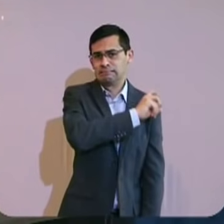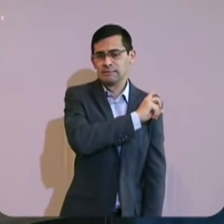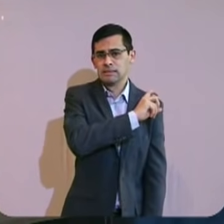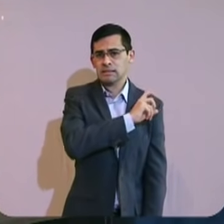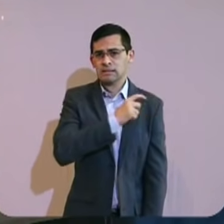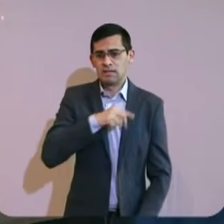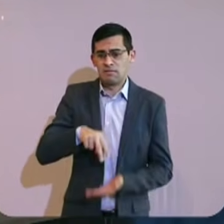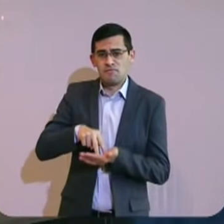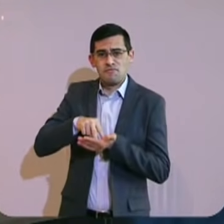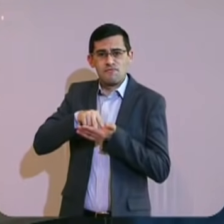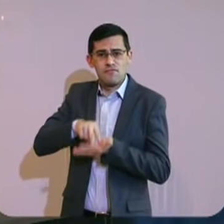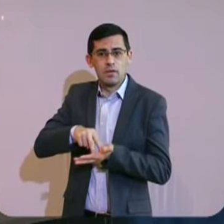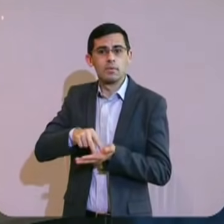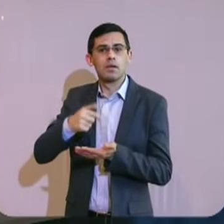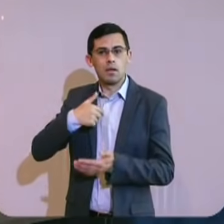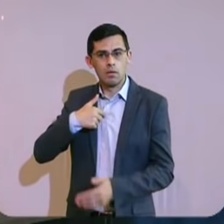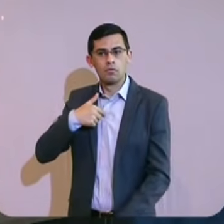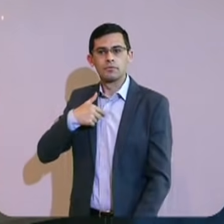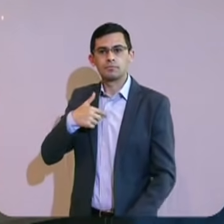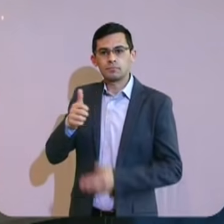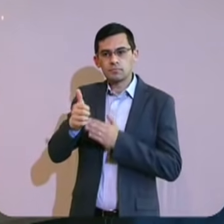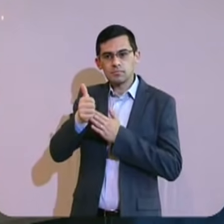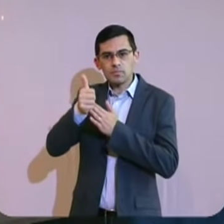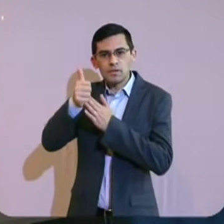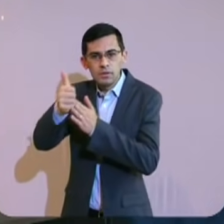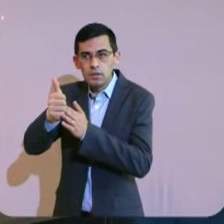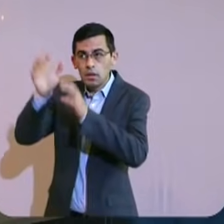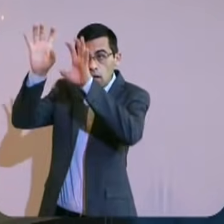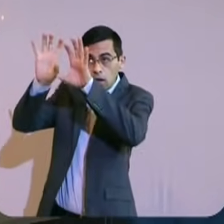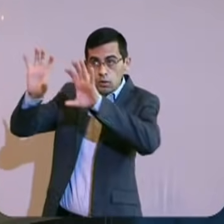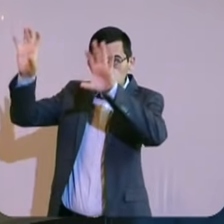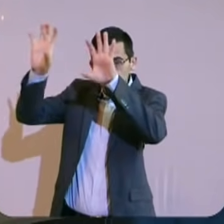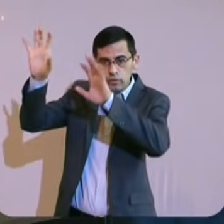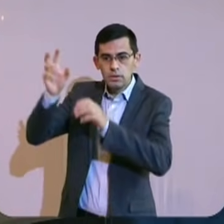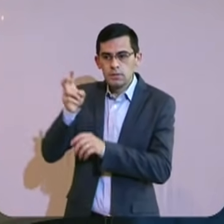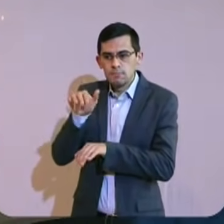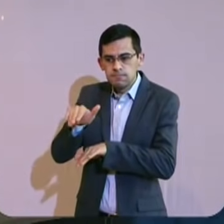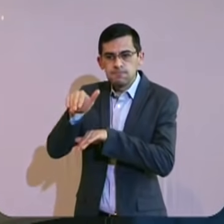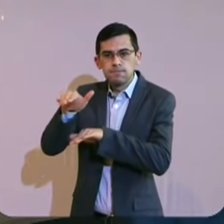manter a firmeza e dizer: eu vou seguir a nuvem.